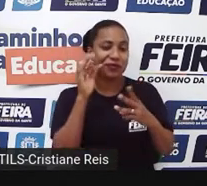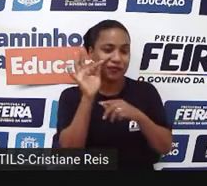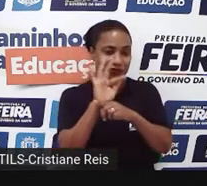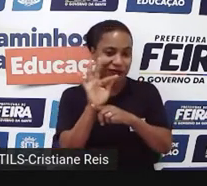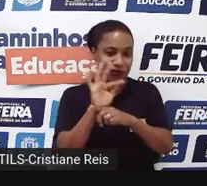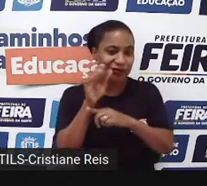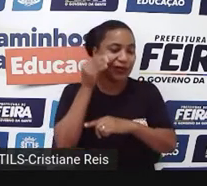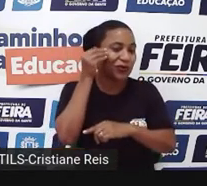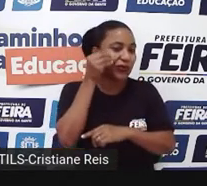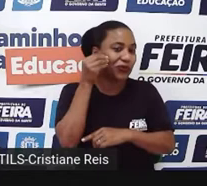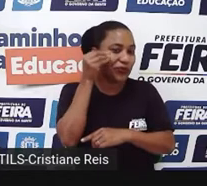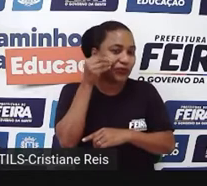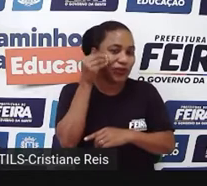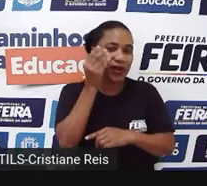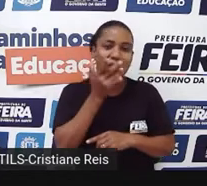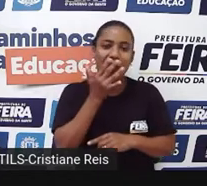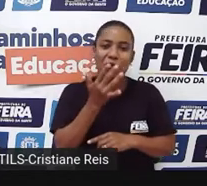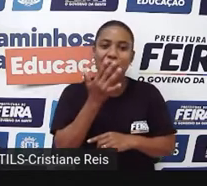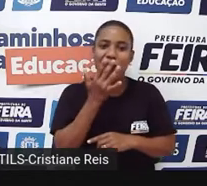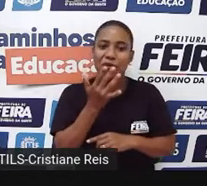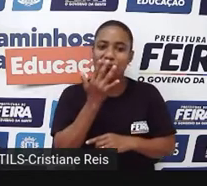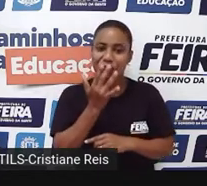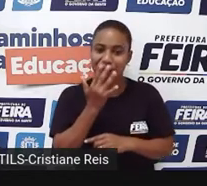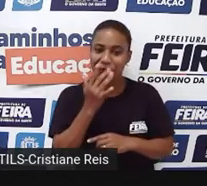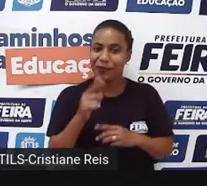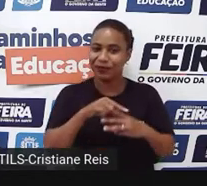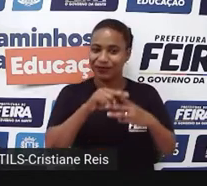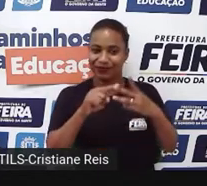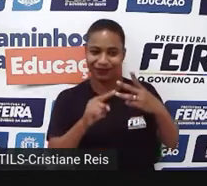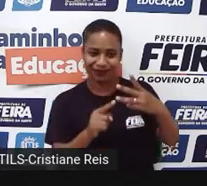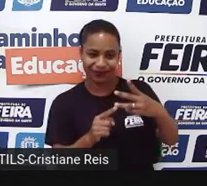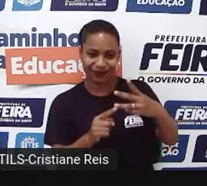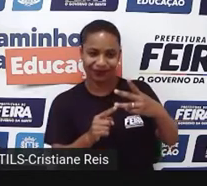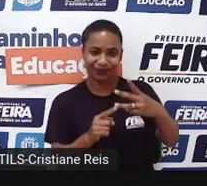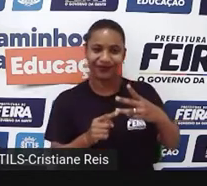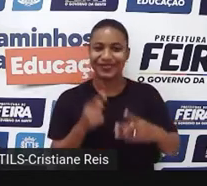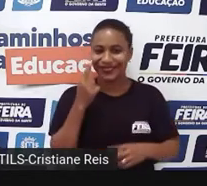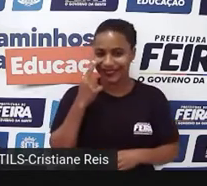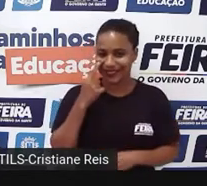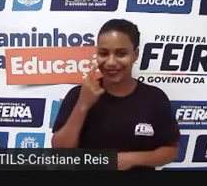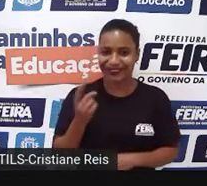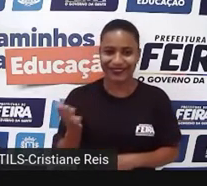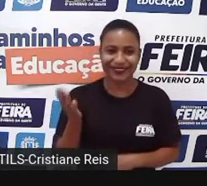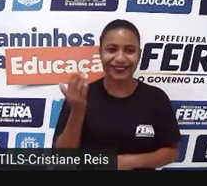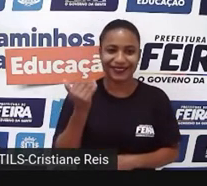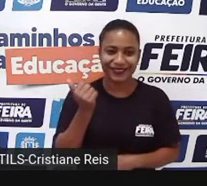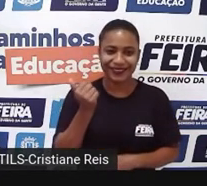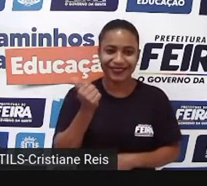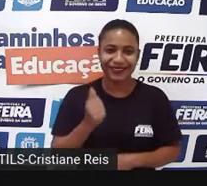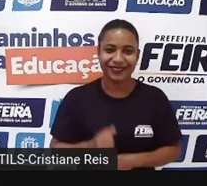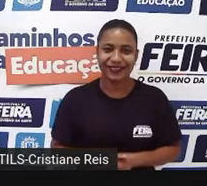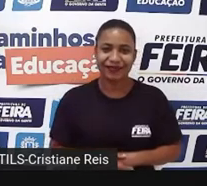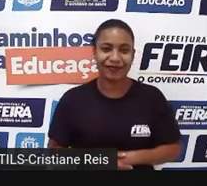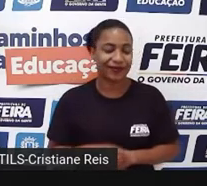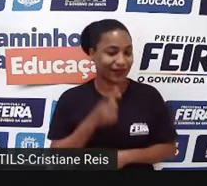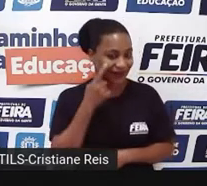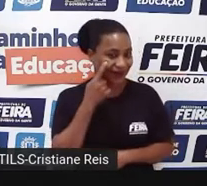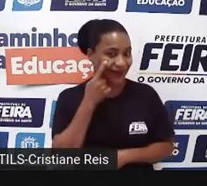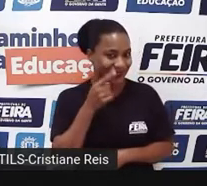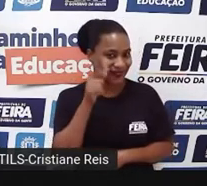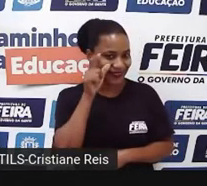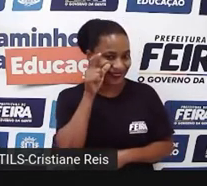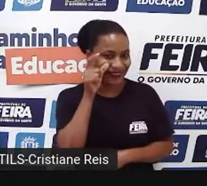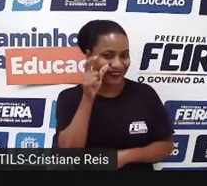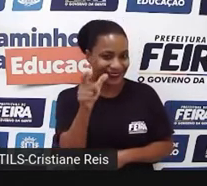coloridos, os primeiros filmes coloridos que surgiram. Let's go, students! Olha como a aula de hoje está interessante,